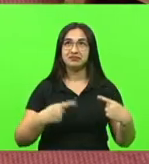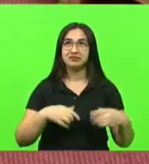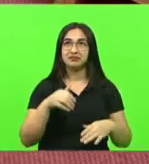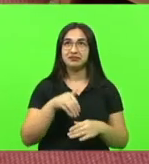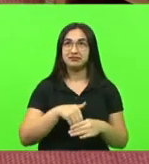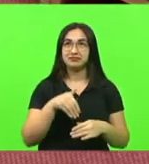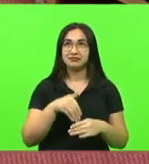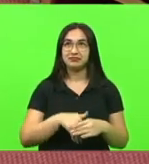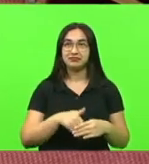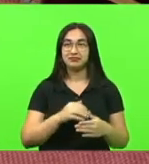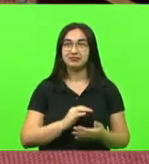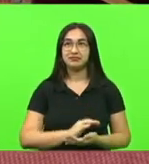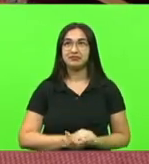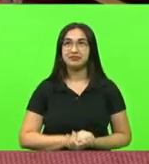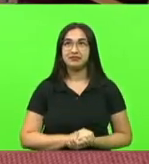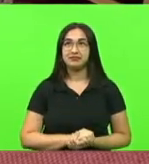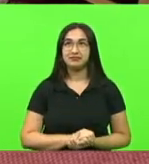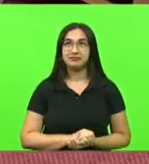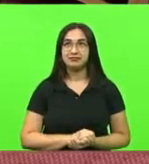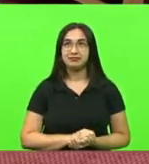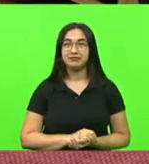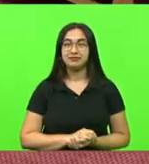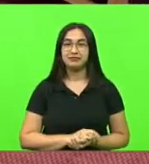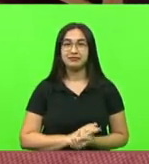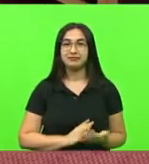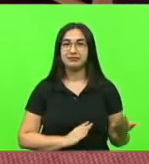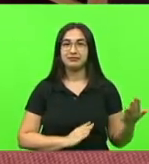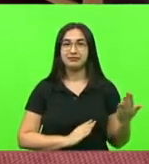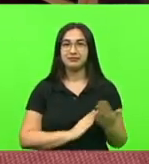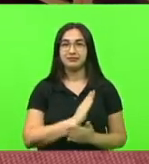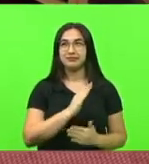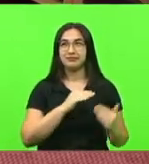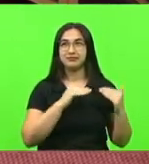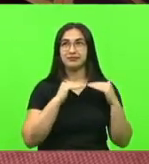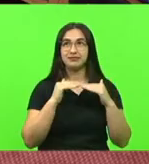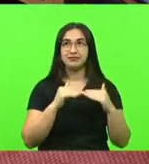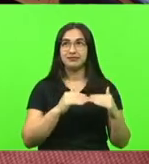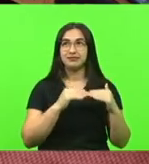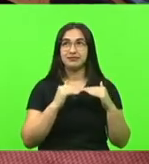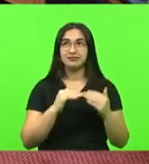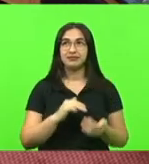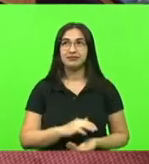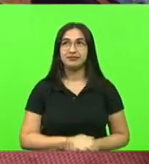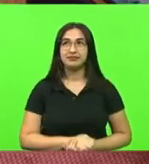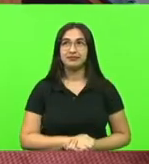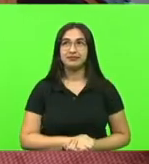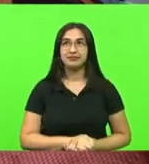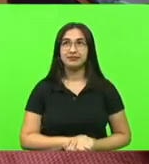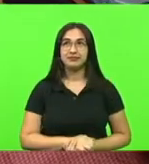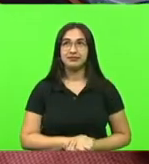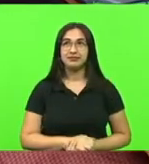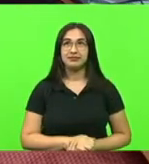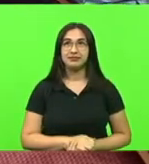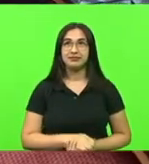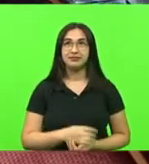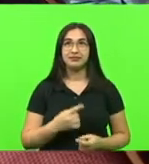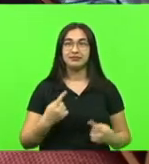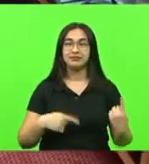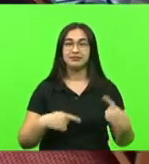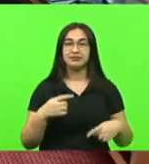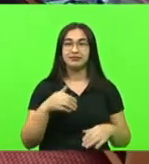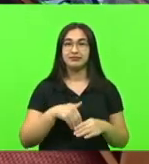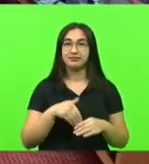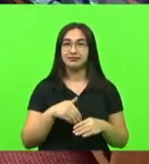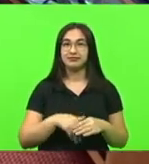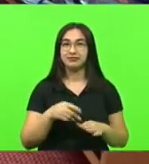votação, deputados que aprovam, permaneçam como se encontra. Aprovado por unanimidade. Em discussão e votação, o projeto